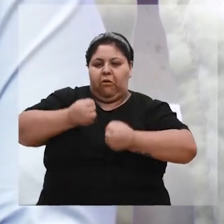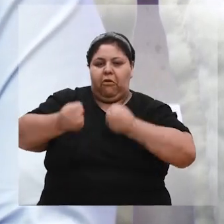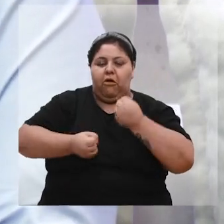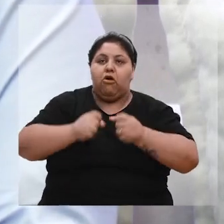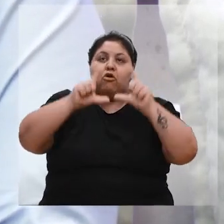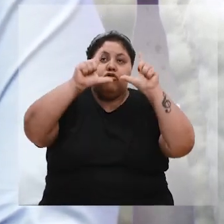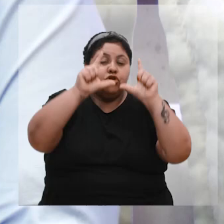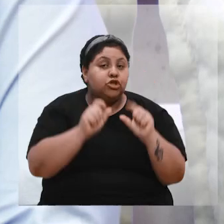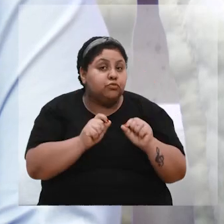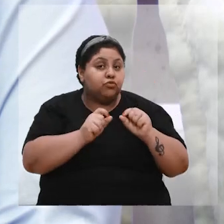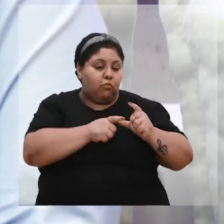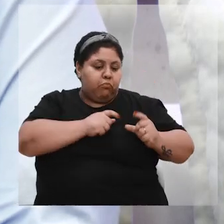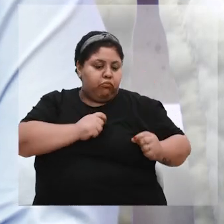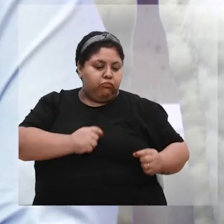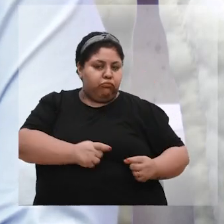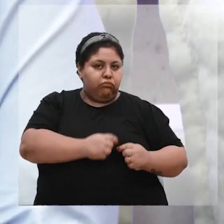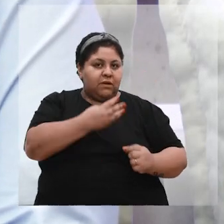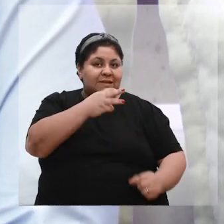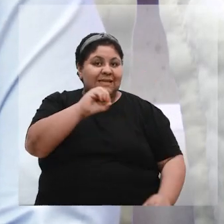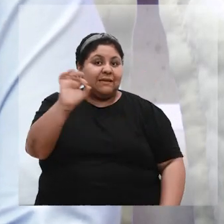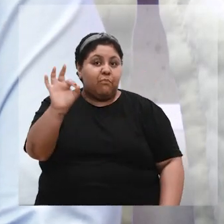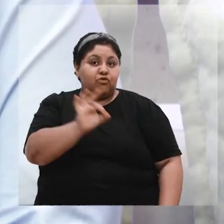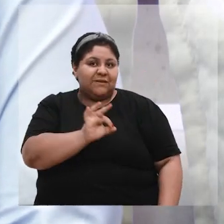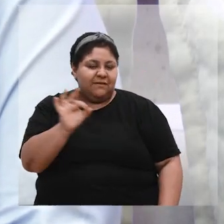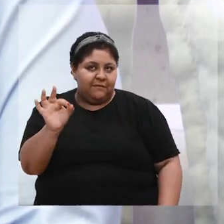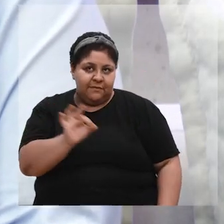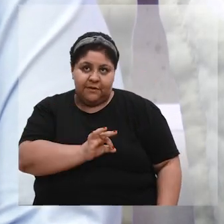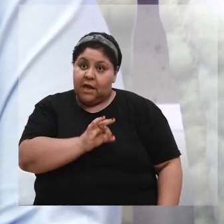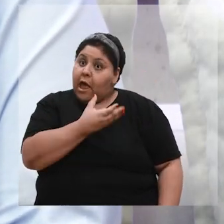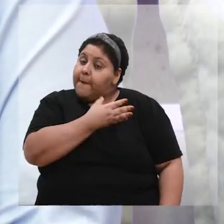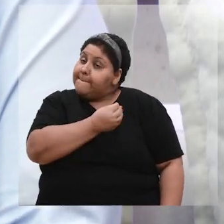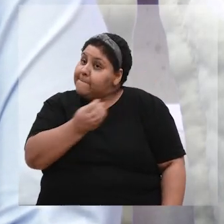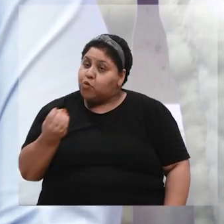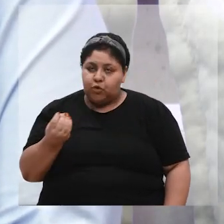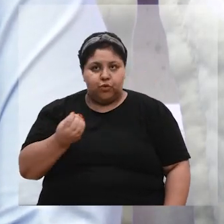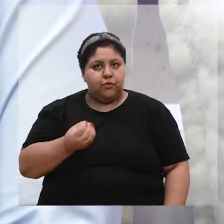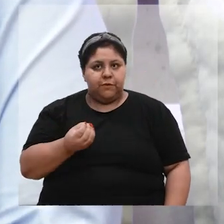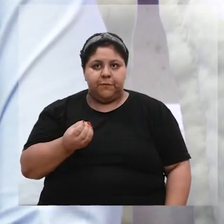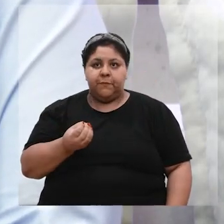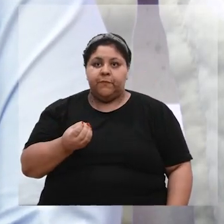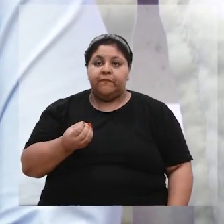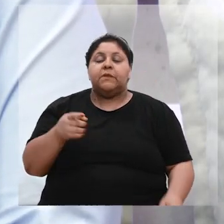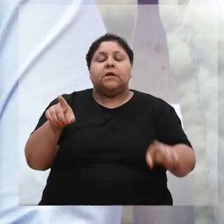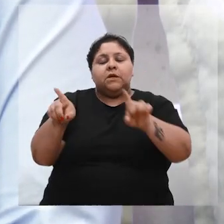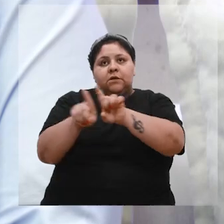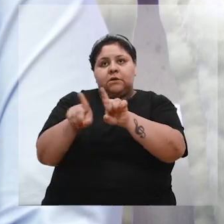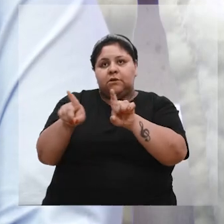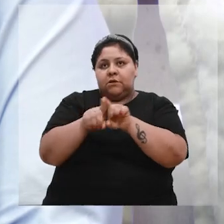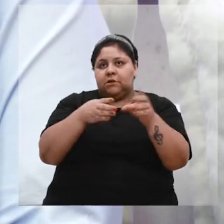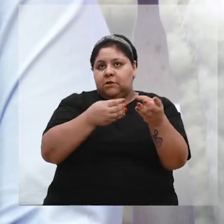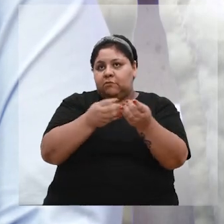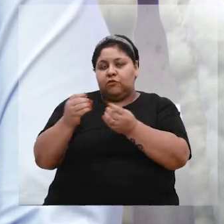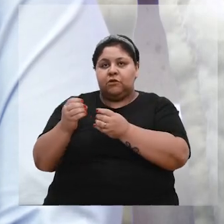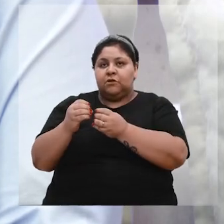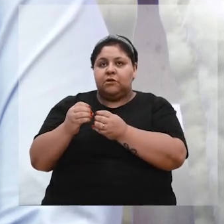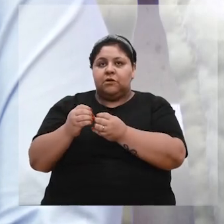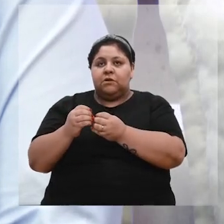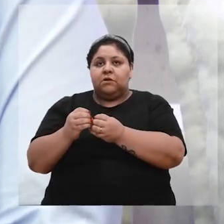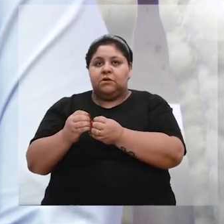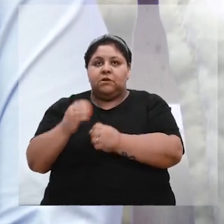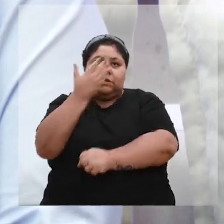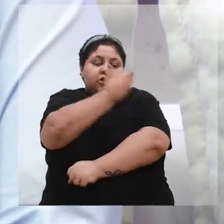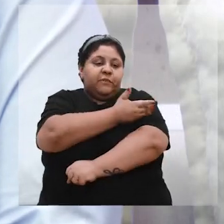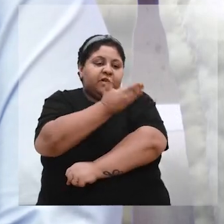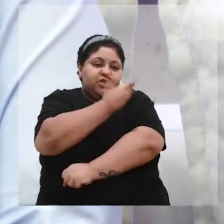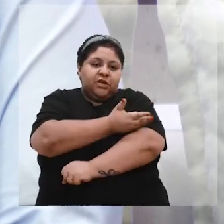corrida, reduz o risco de câncer de mama em 30%, né? É bastante. Então, assim... Outra coisa, a gente é muito